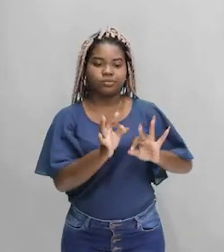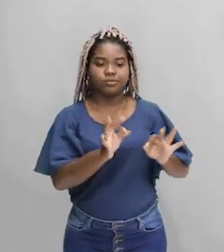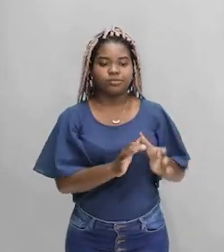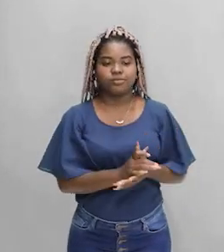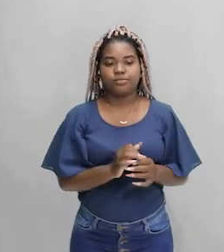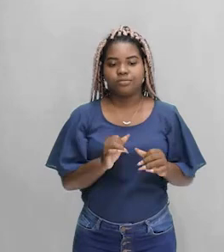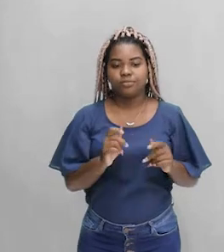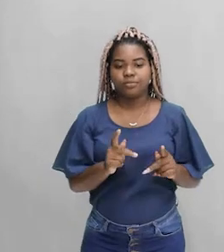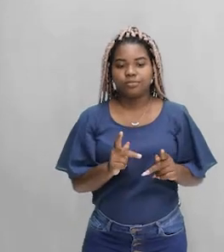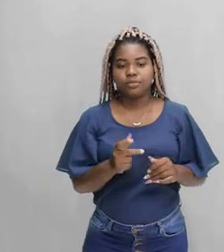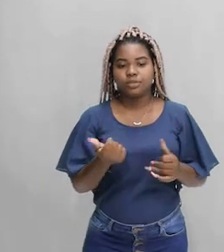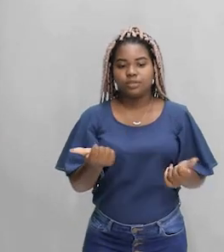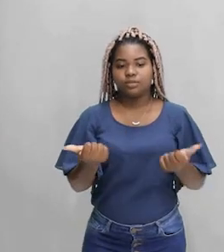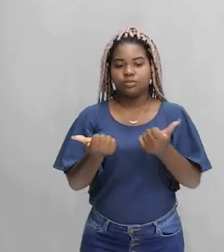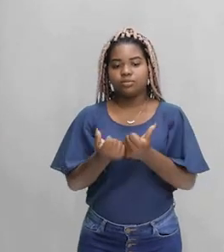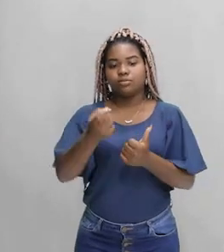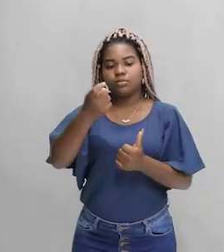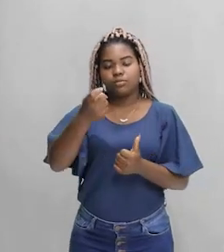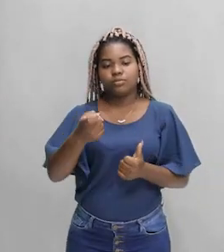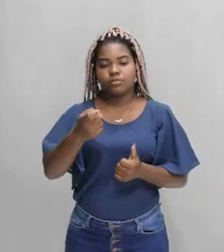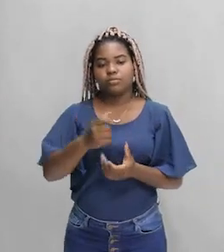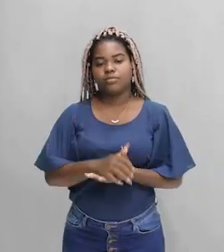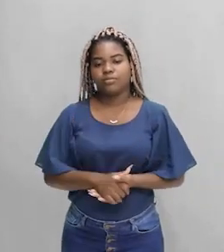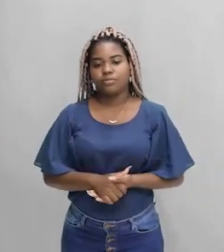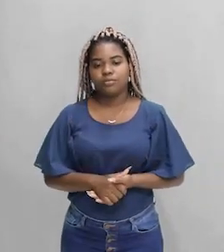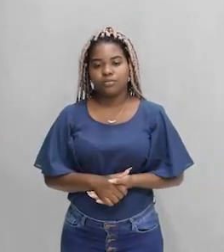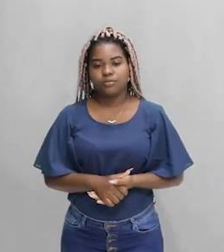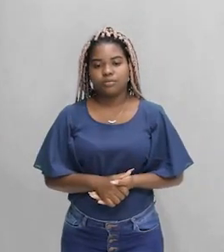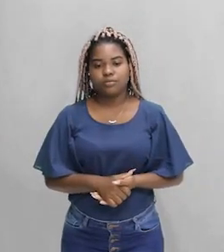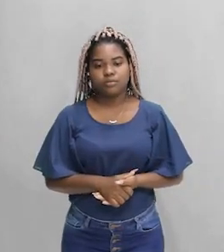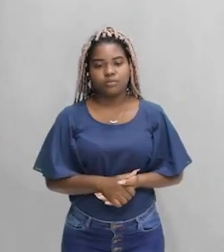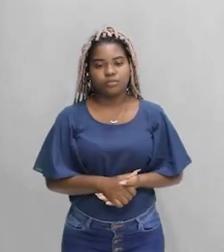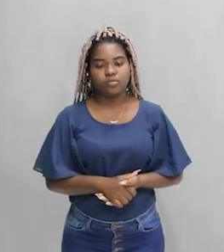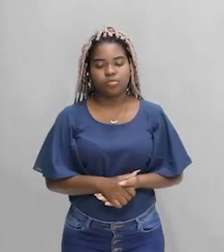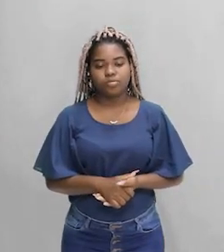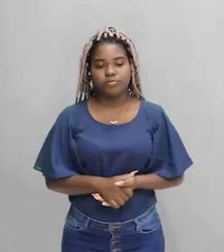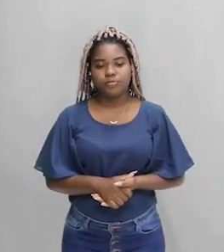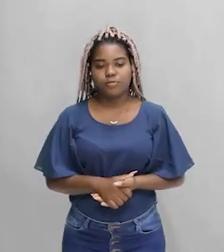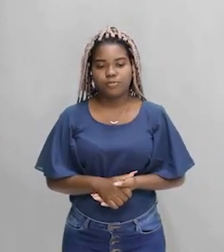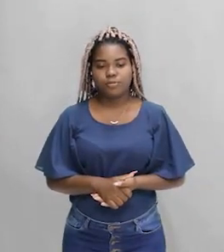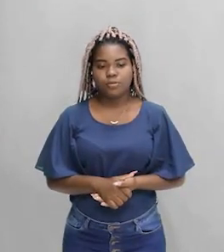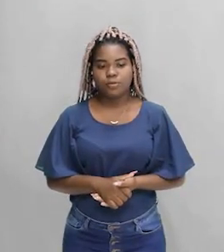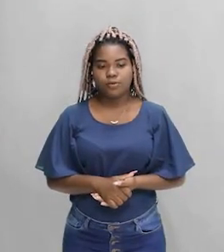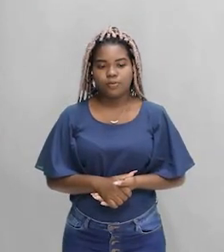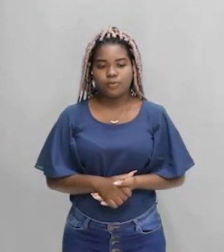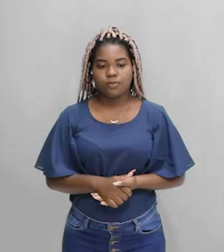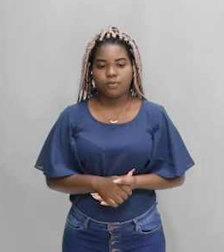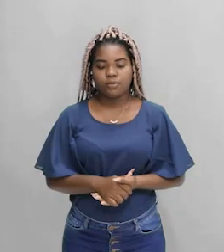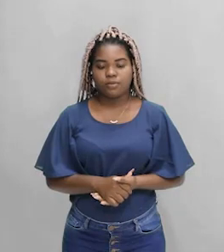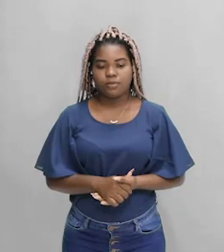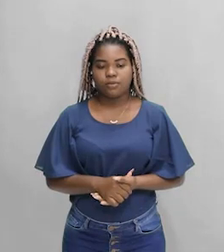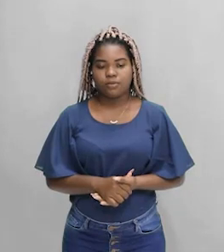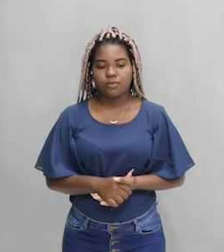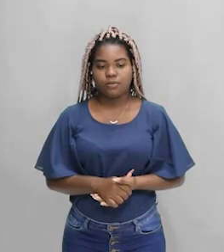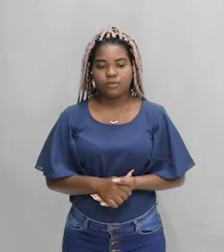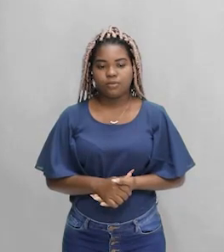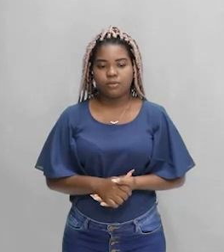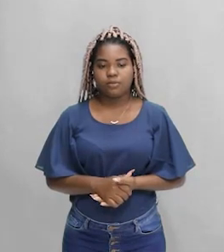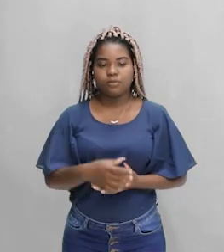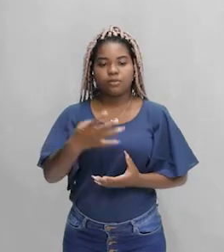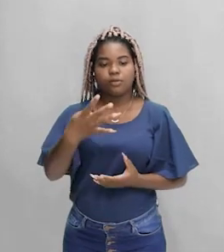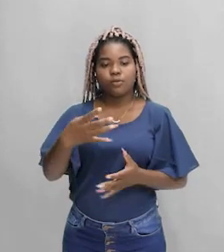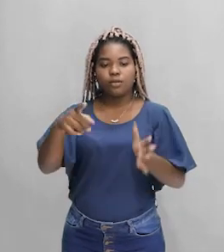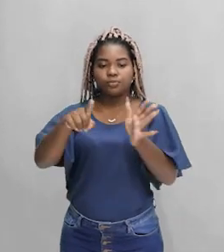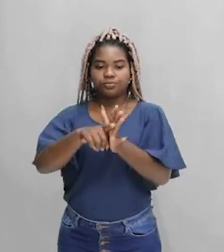lá no lugar do x. Então, eu vou substituir. Aonde aparecer esse x, agora eu vou colocar o menos meio. Olha como